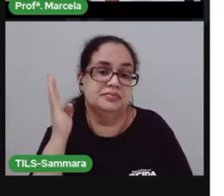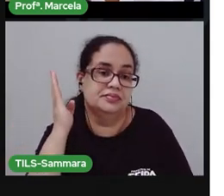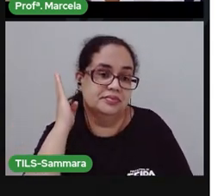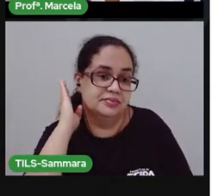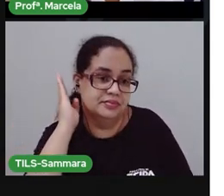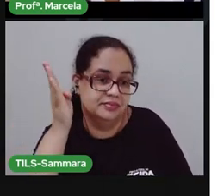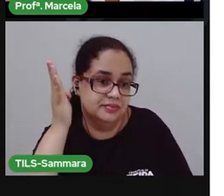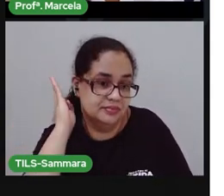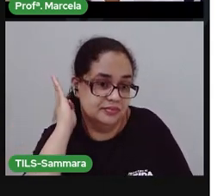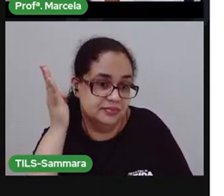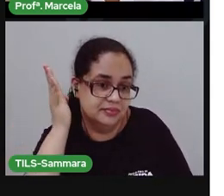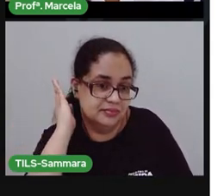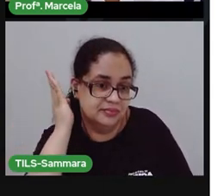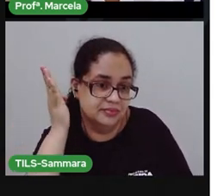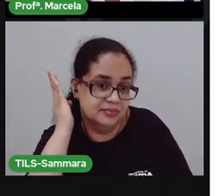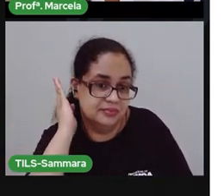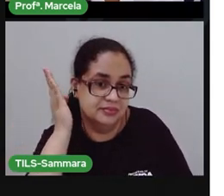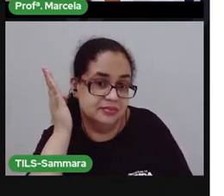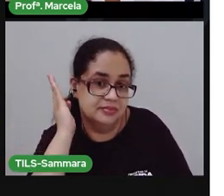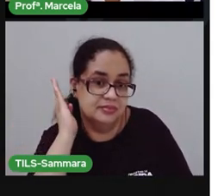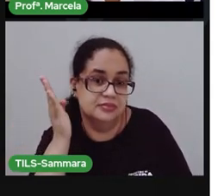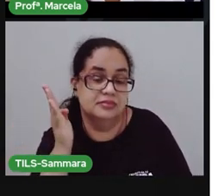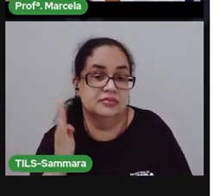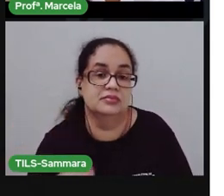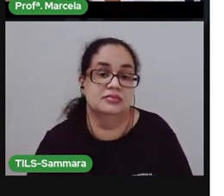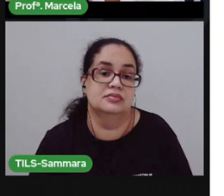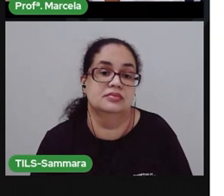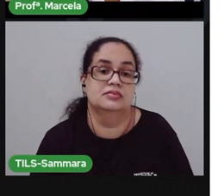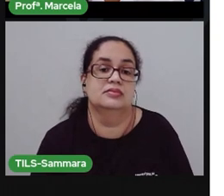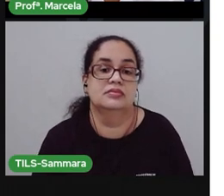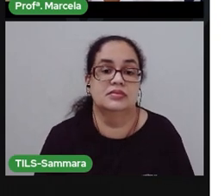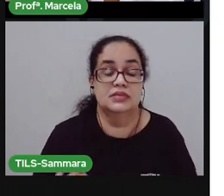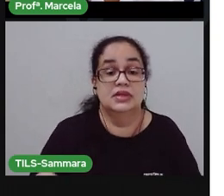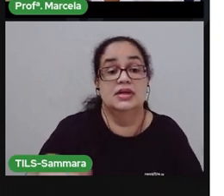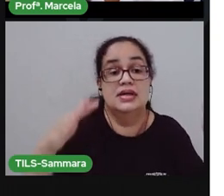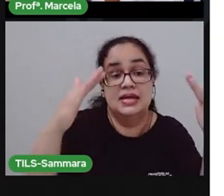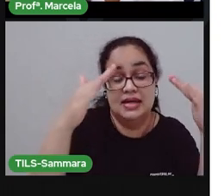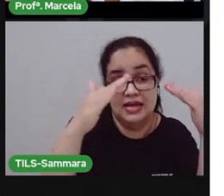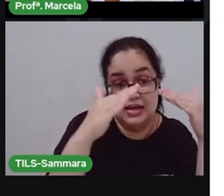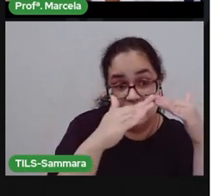mora nela é o jumento.